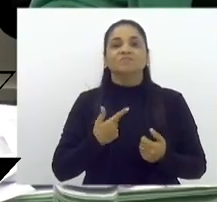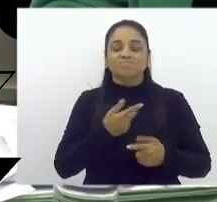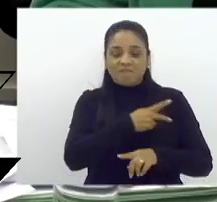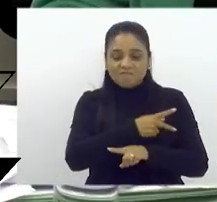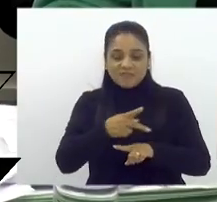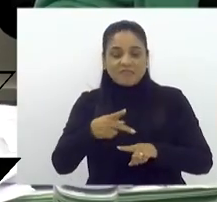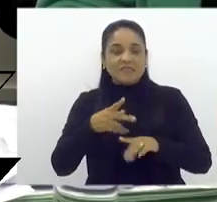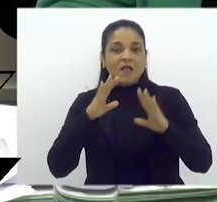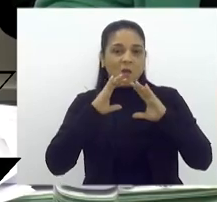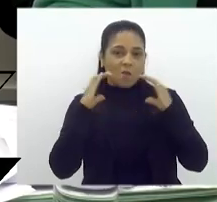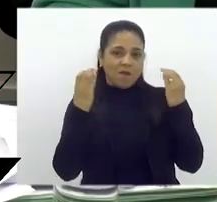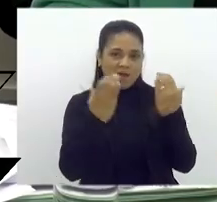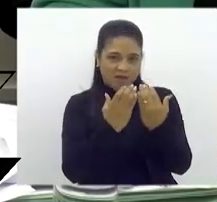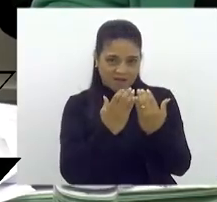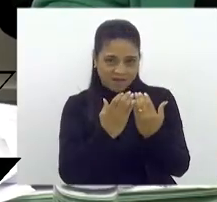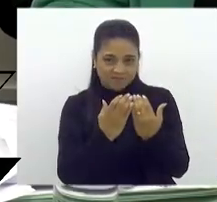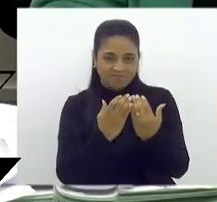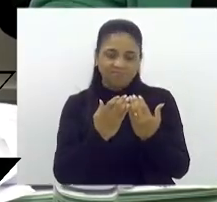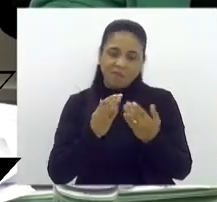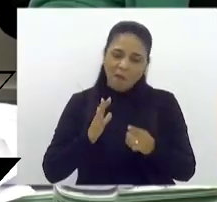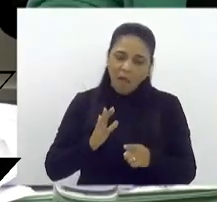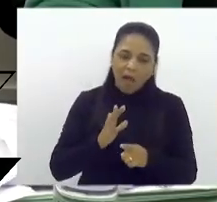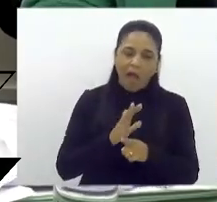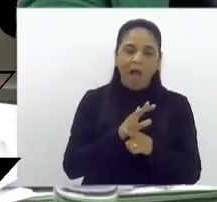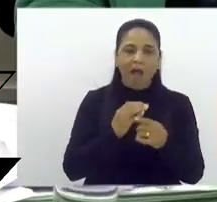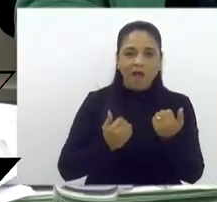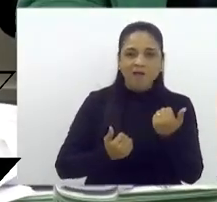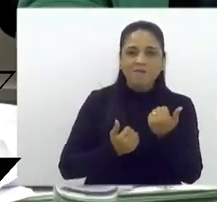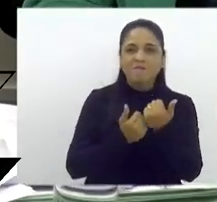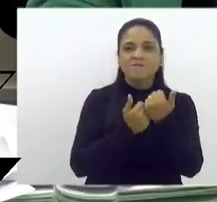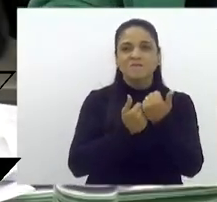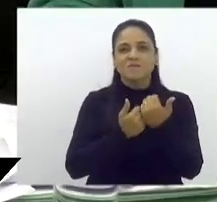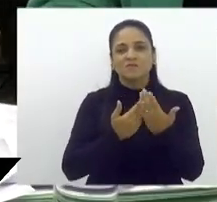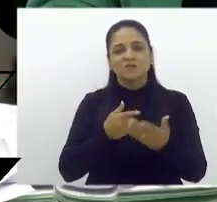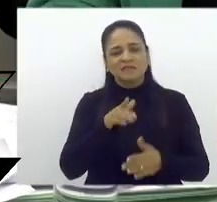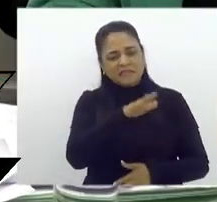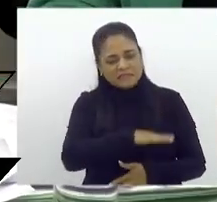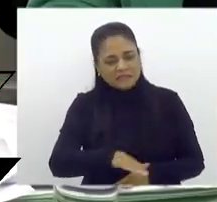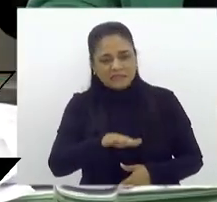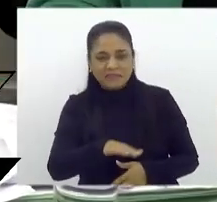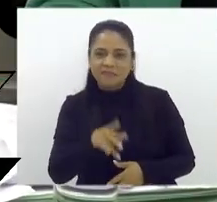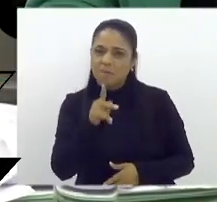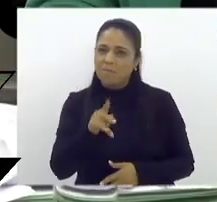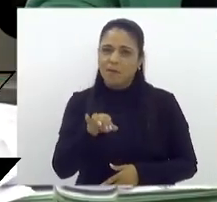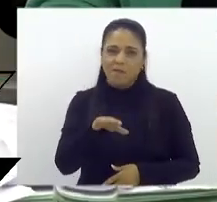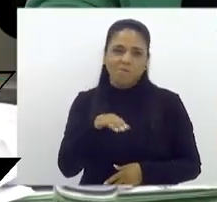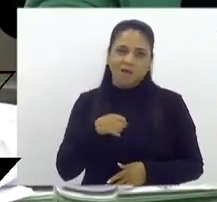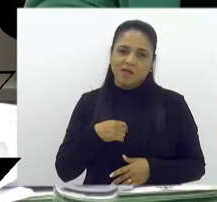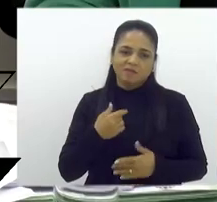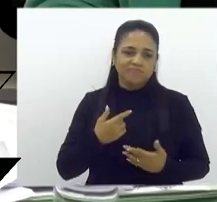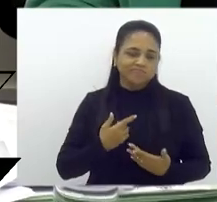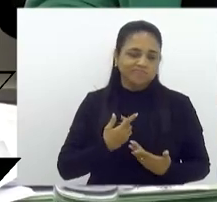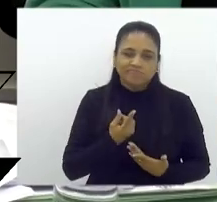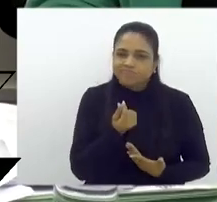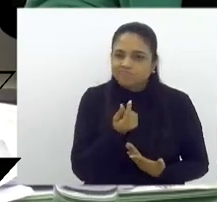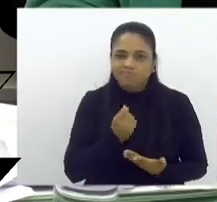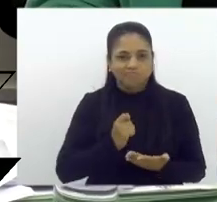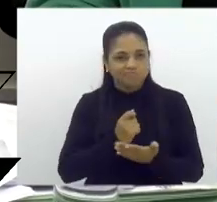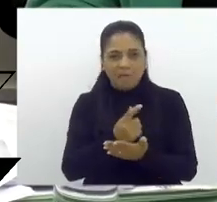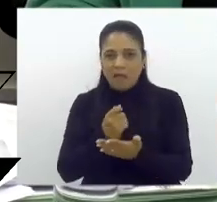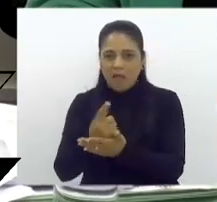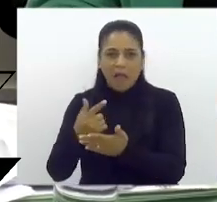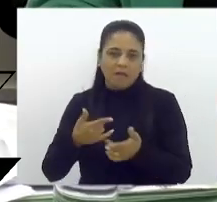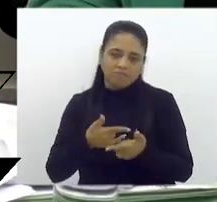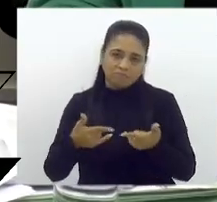no Maracanã. Eu acho que é uma colaboração, uma forma de colaborar. Tem muitas crianças aí que os pais não têm condições de levar no Maracanã. E Maracanã